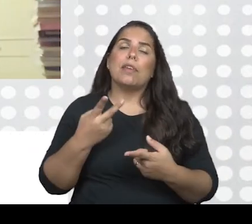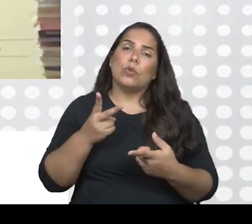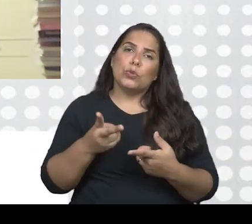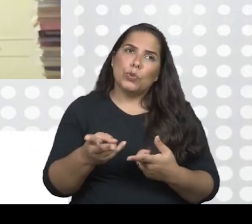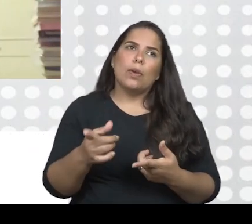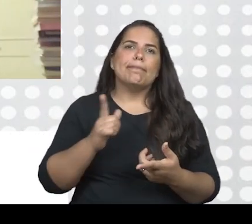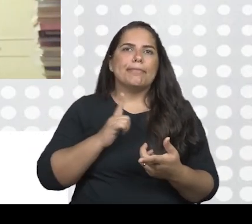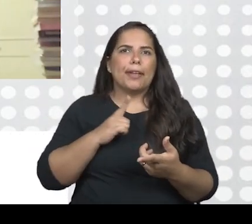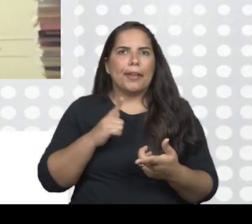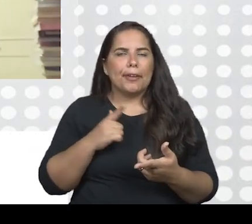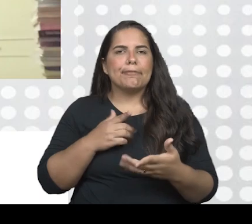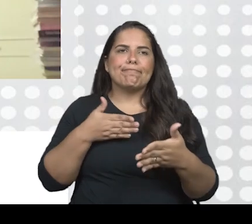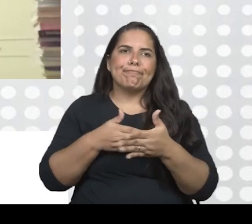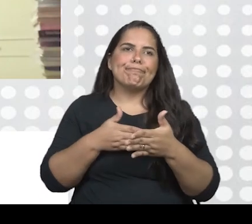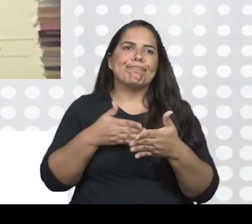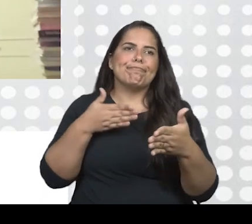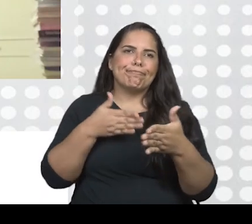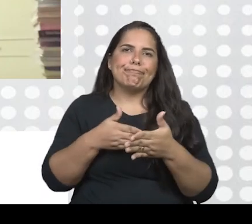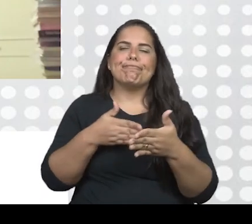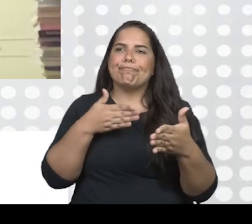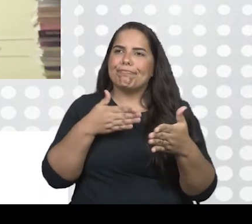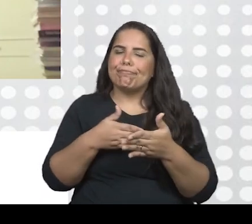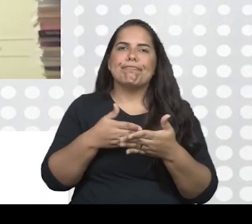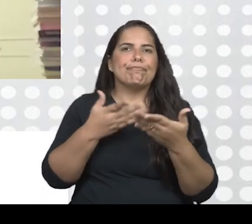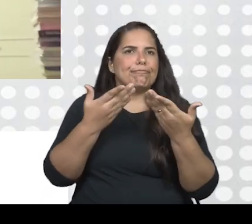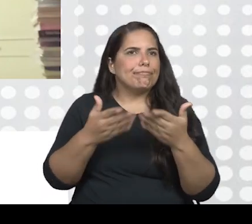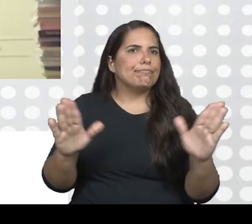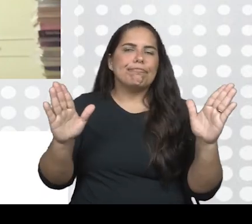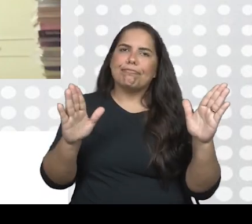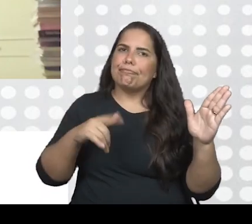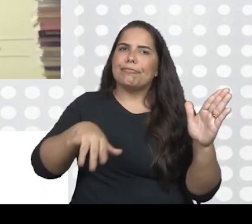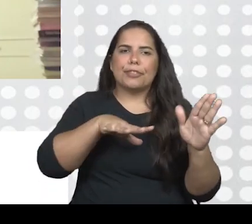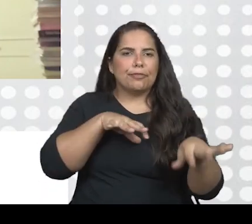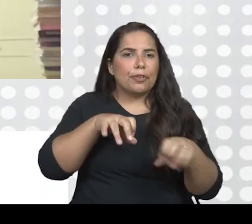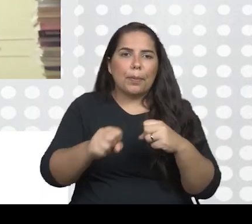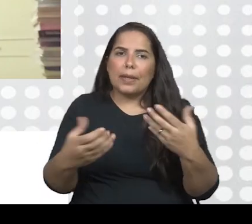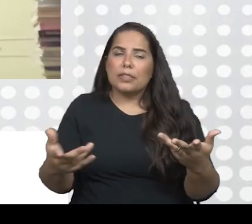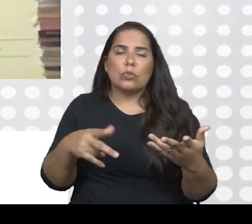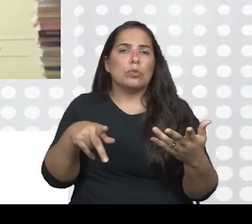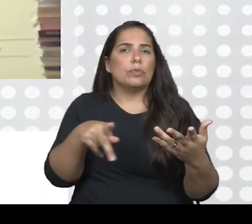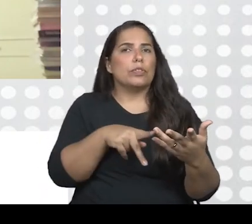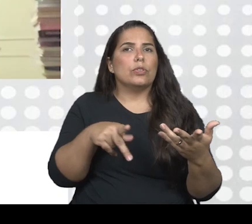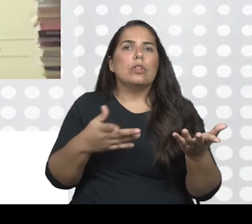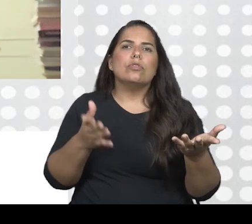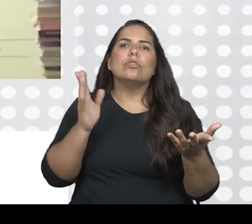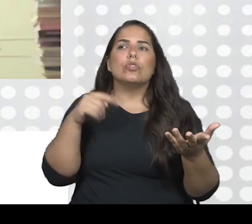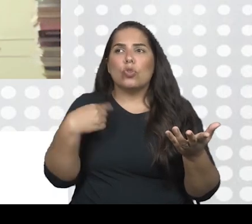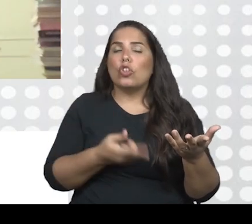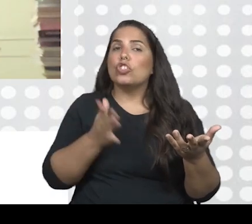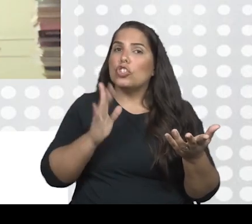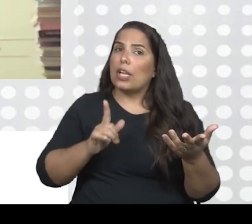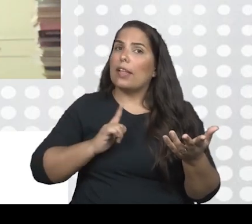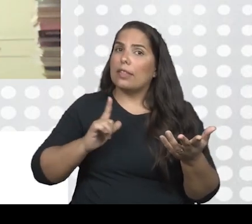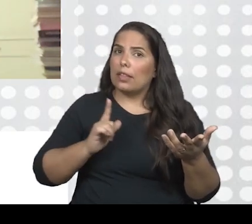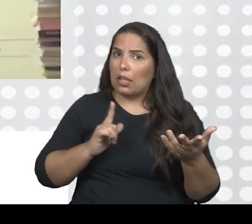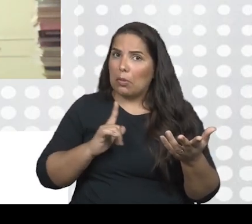continuar enfrentando a ampliação da mercantilização da formação de professores. Nós já temos